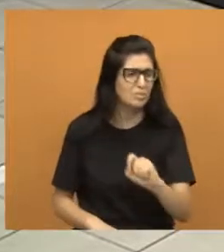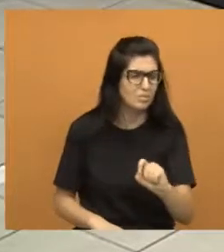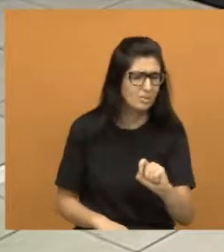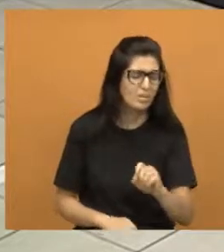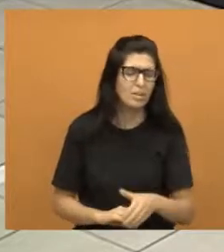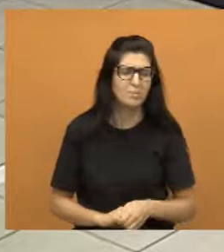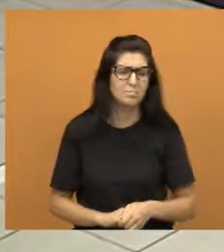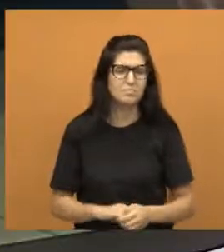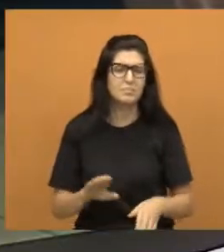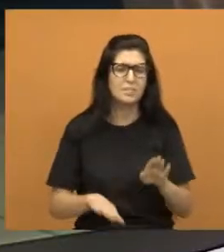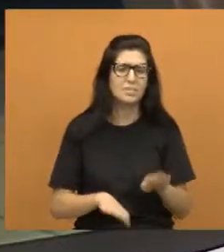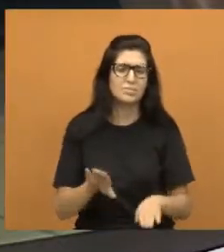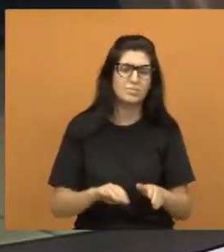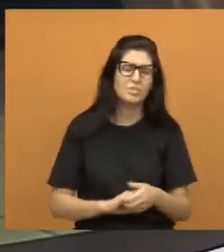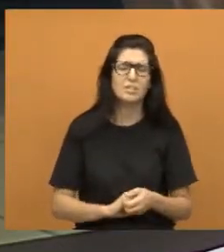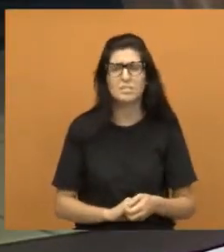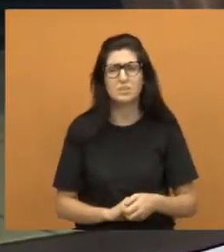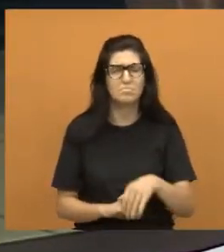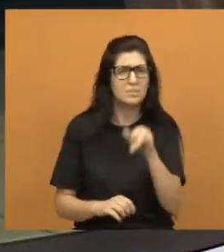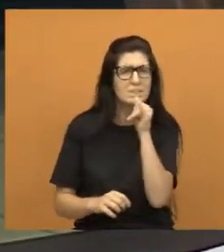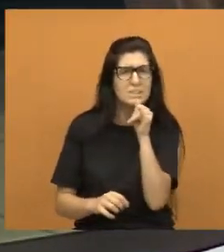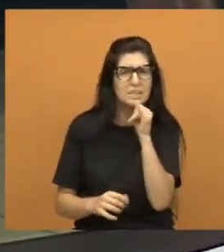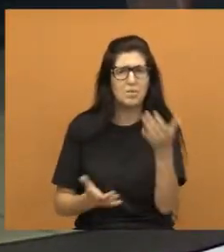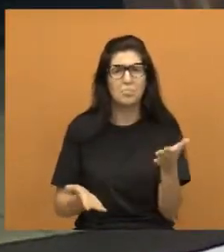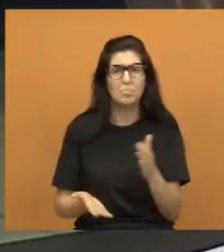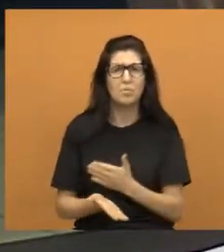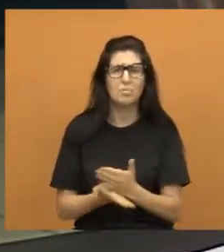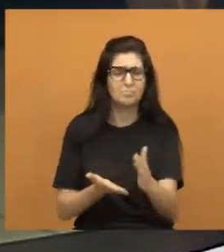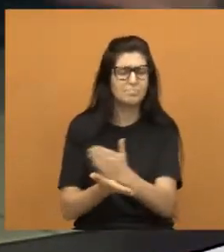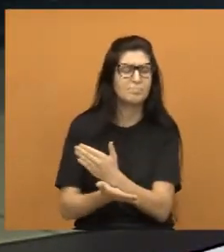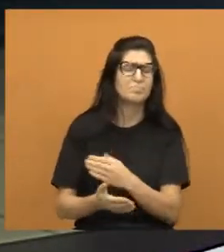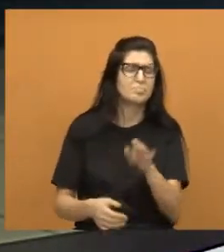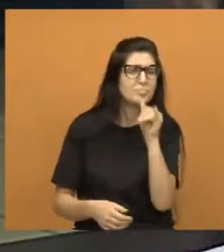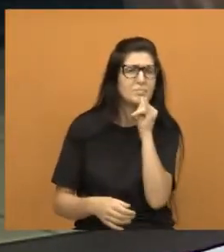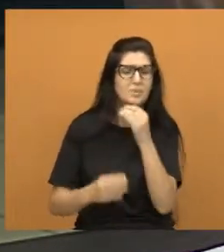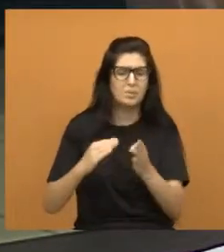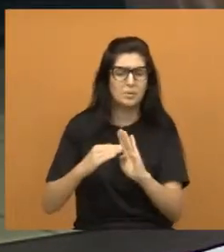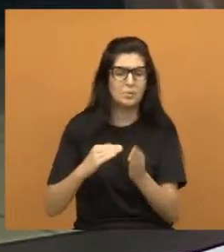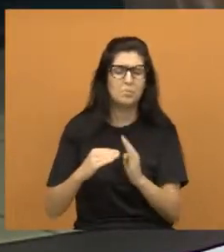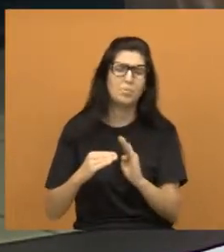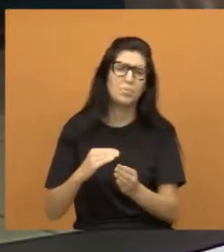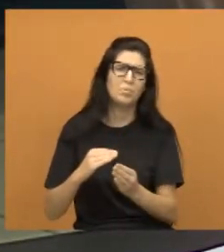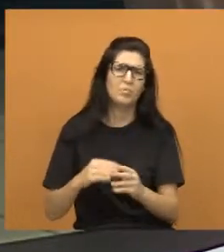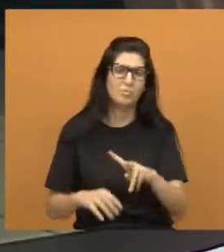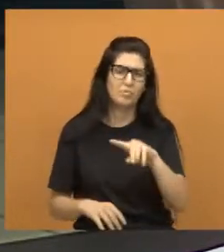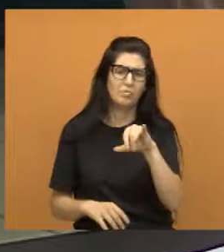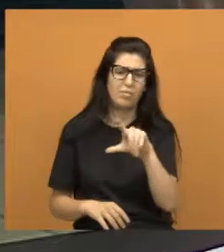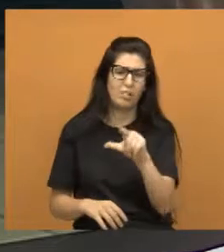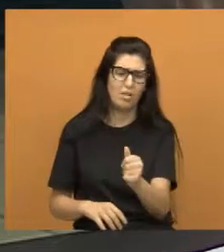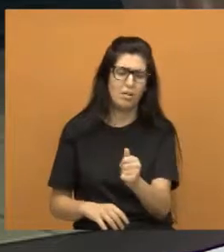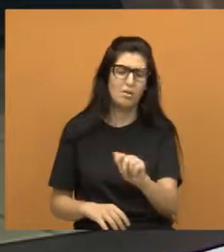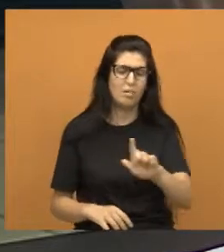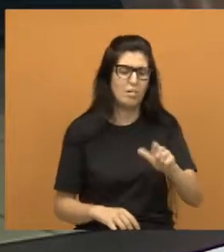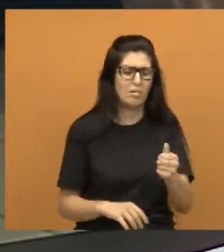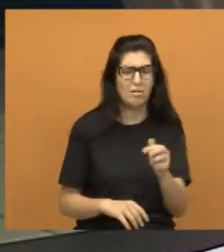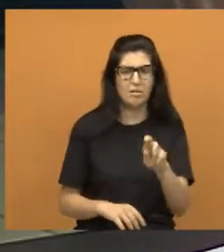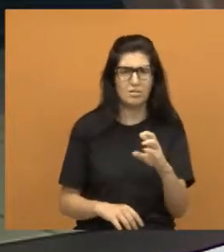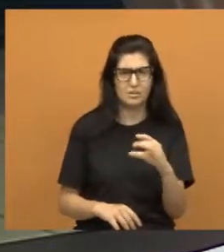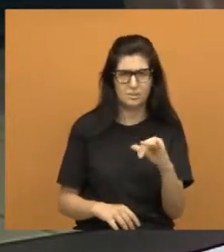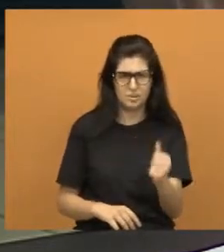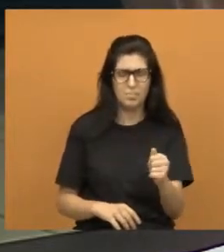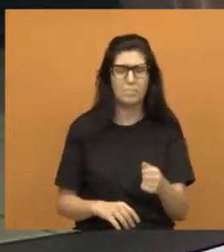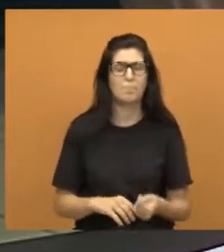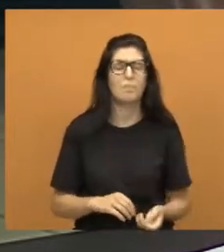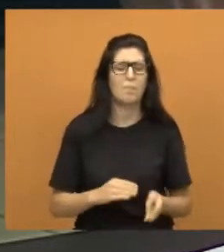pequenos patrocínios. Né? Então, você ia, por exemplo, lá no Vila Garcia. Vou pegar um exemplo aqui, tem o Meia Lua, do Valmir, dá para fazer a mesma comparação. Aí